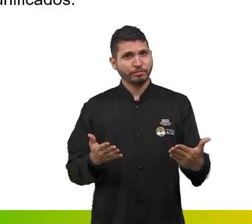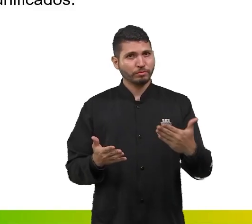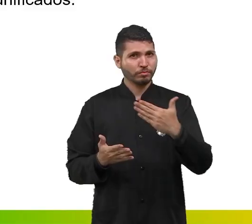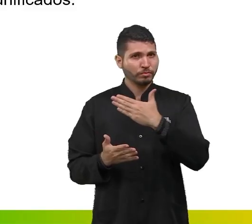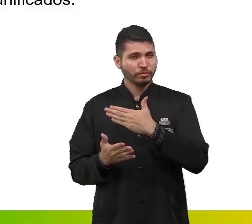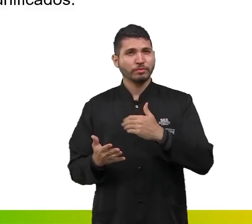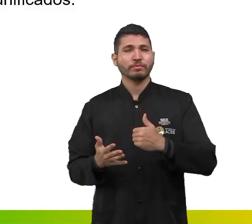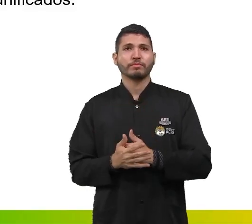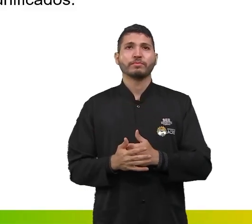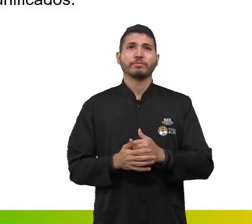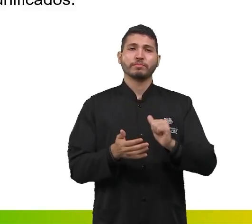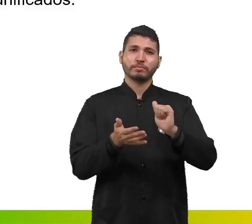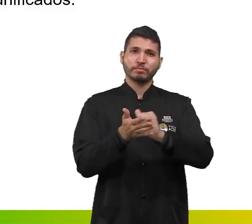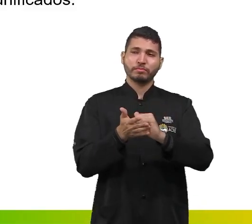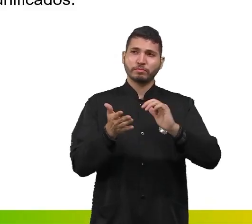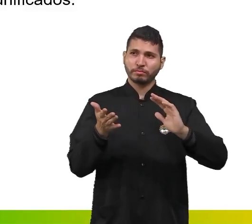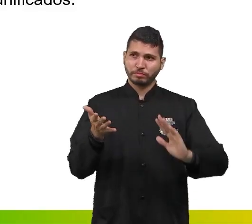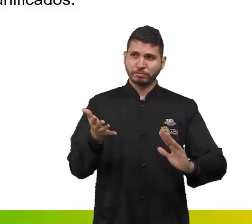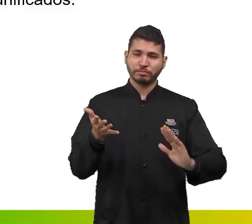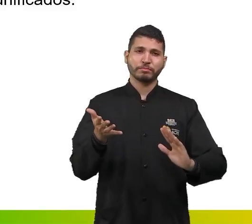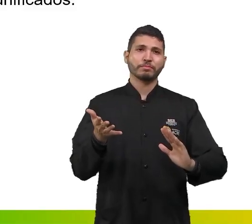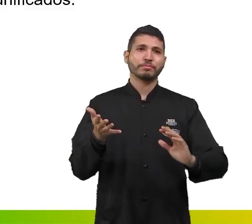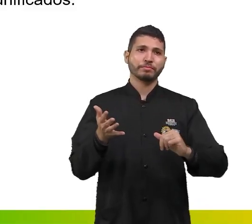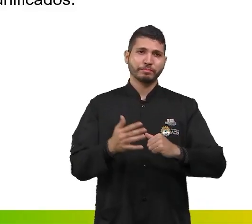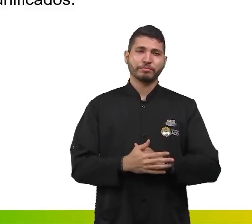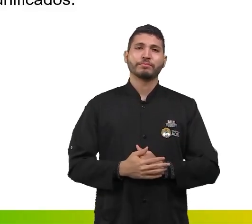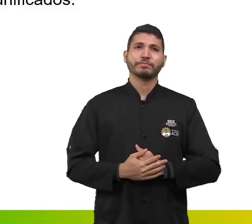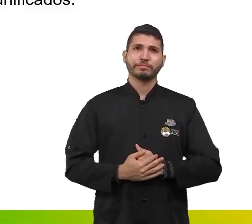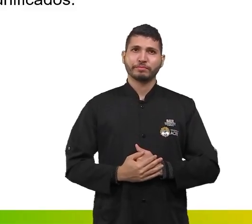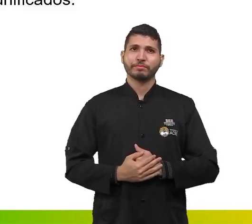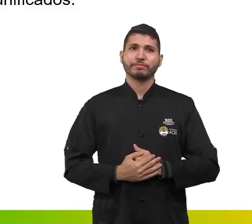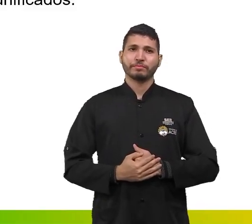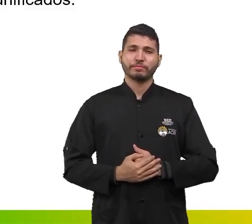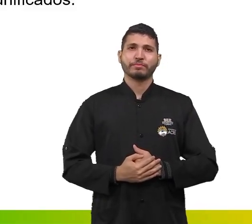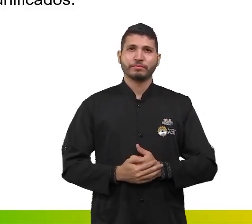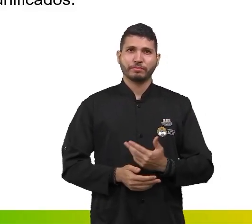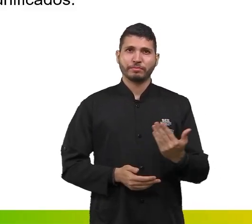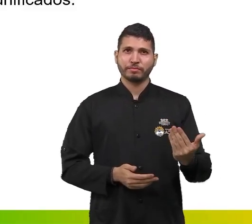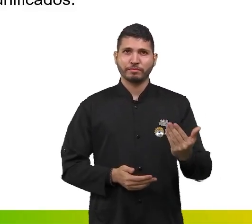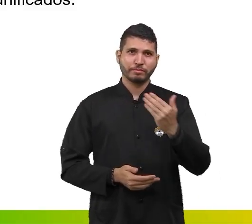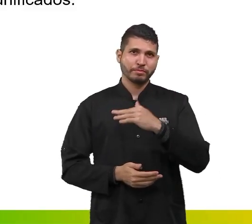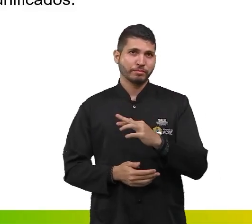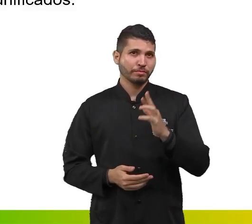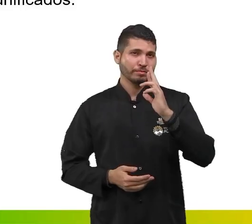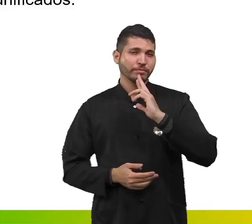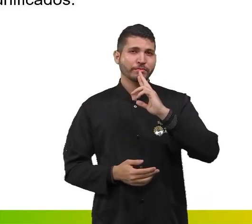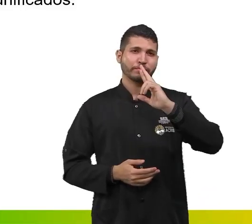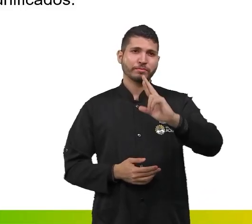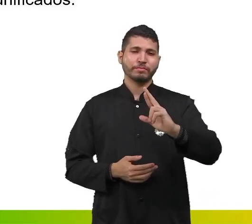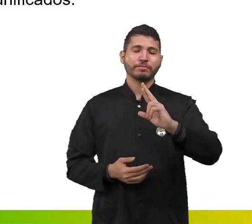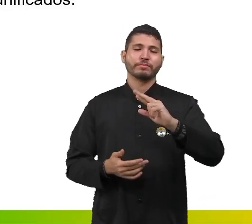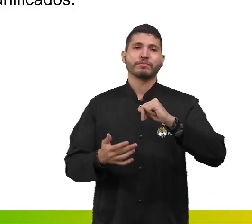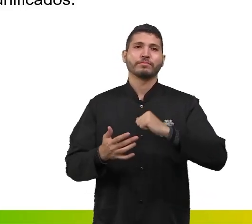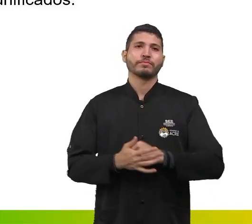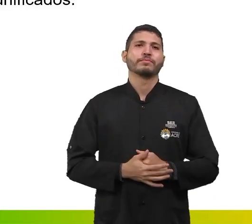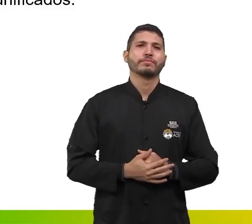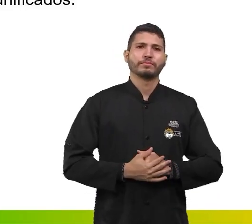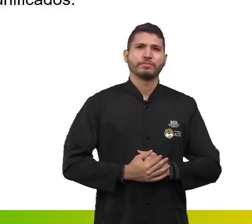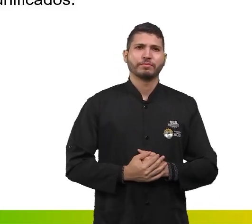você. Uma atividade, muito bem, responde com seus conhecimentos aí. Acompanha